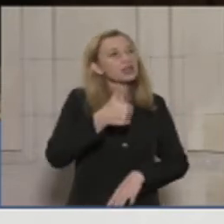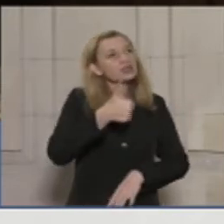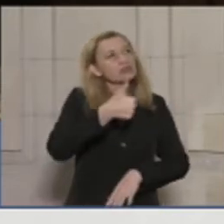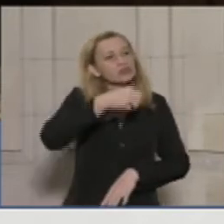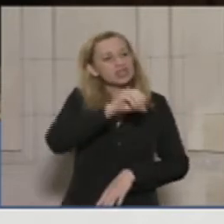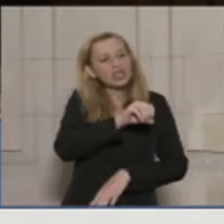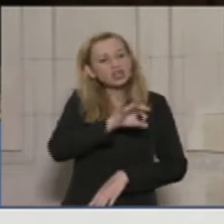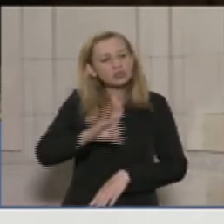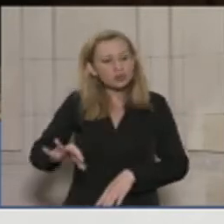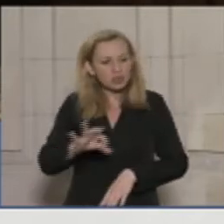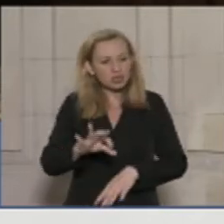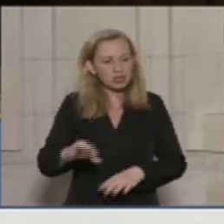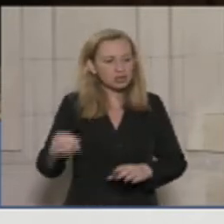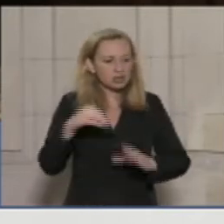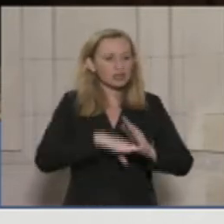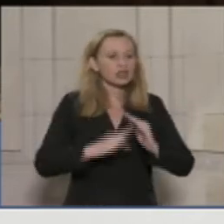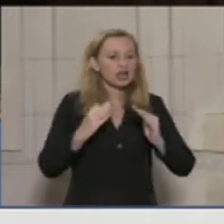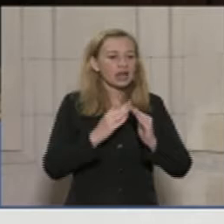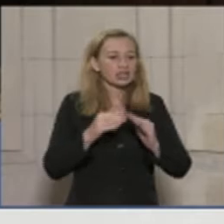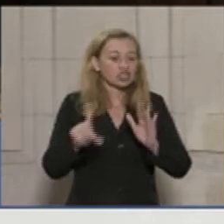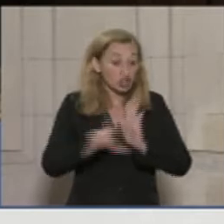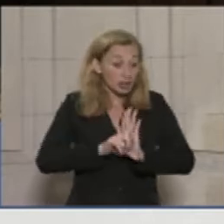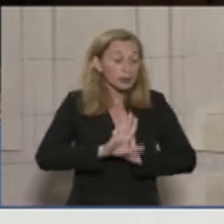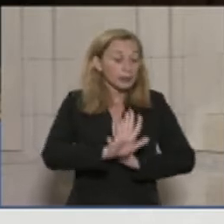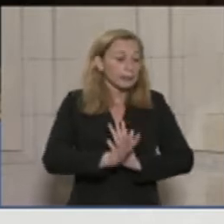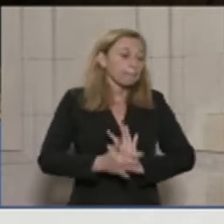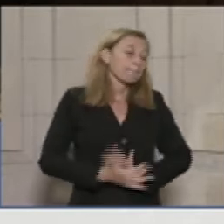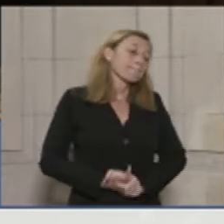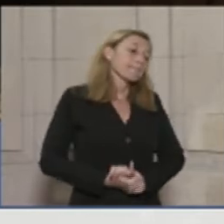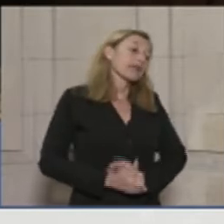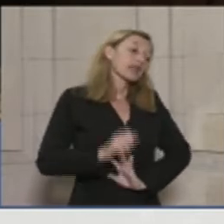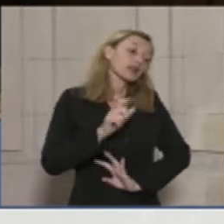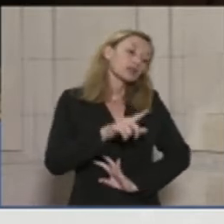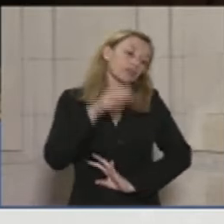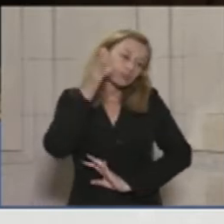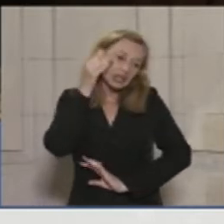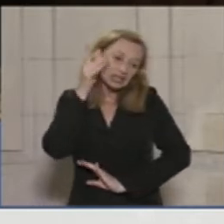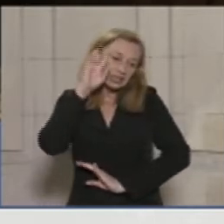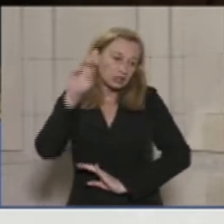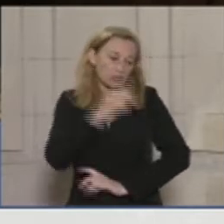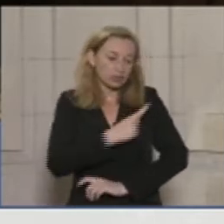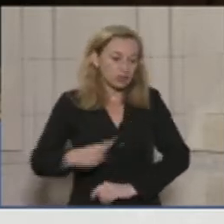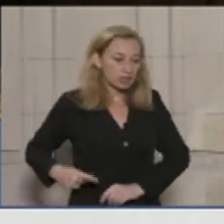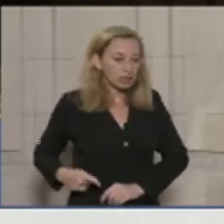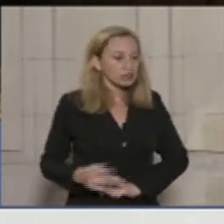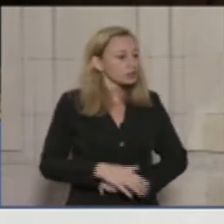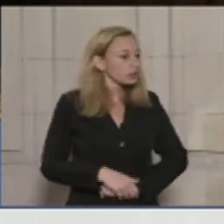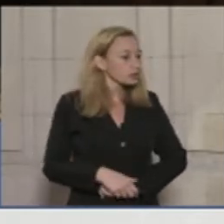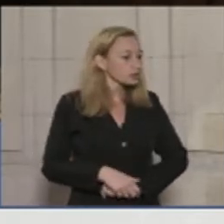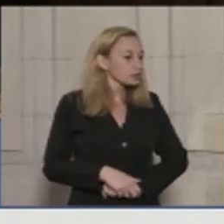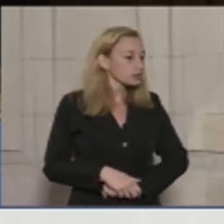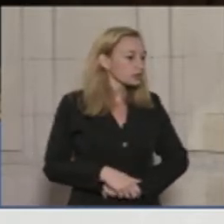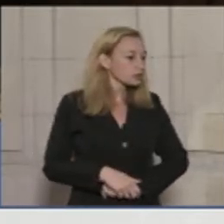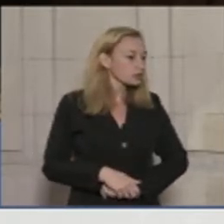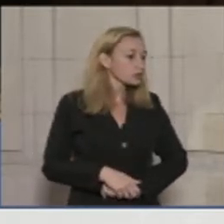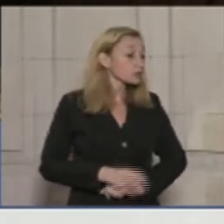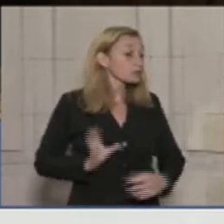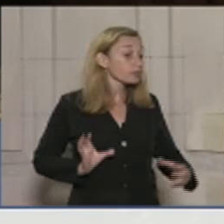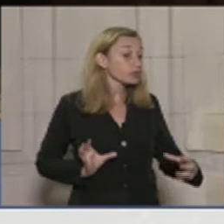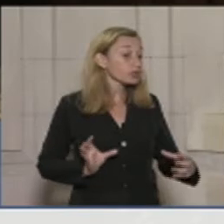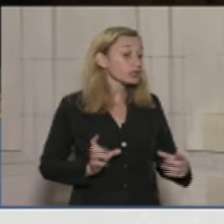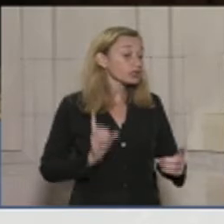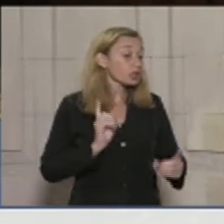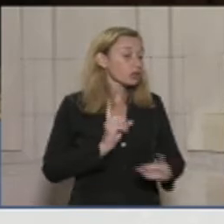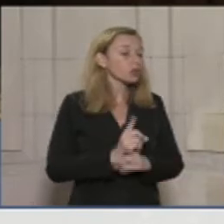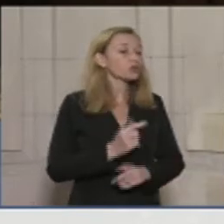10% dentro das casas de leis. E o interessante, senhor presidente, a participação desse encontro é a